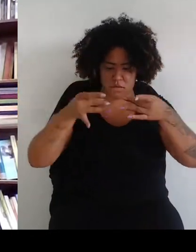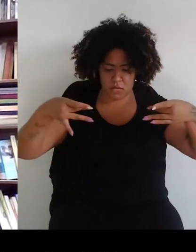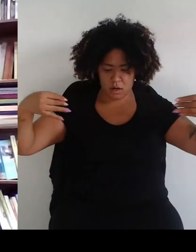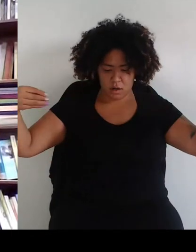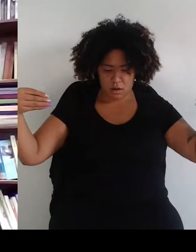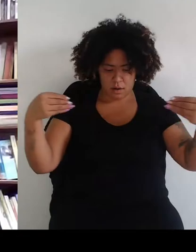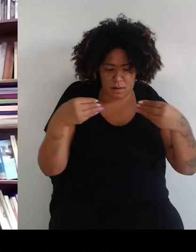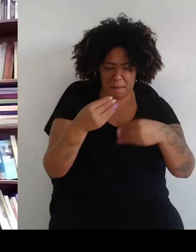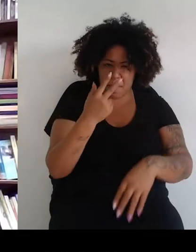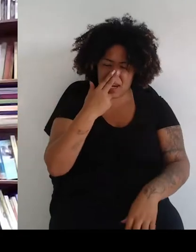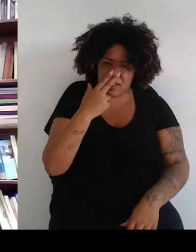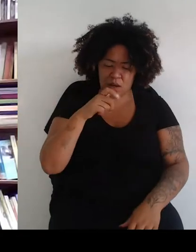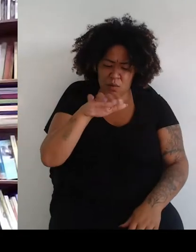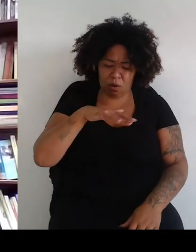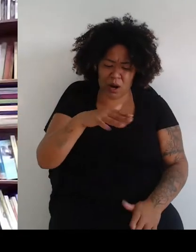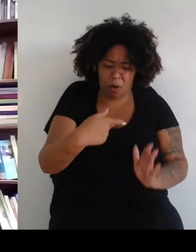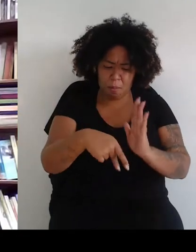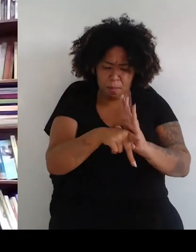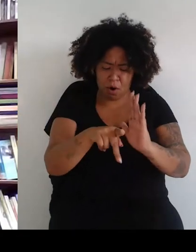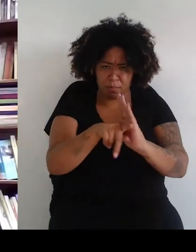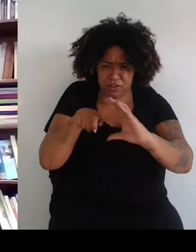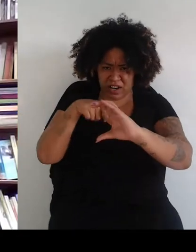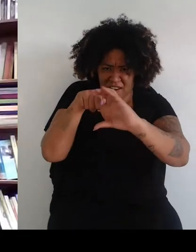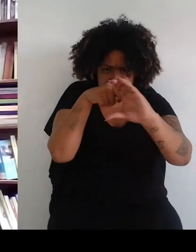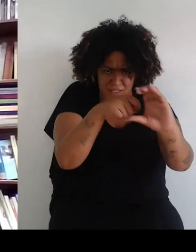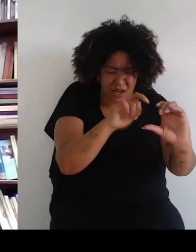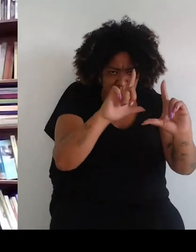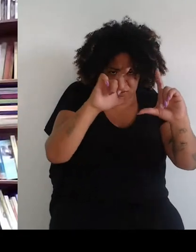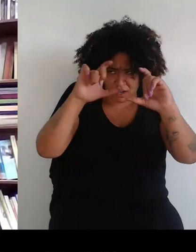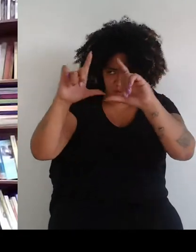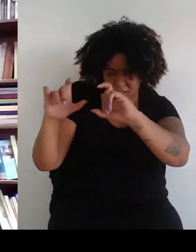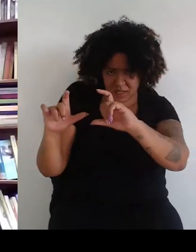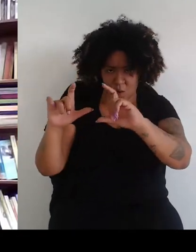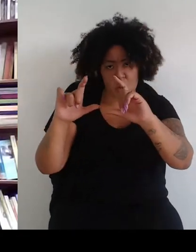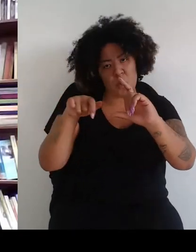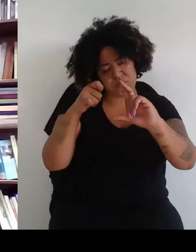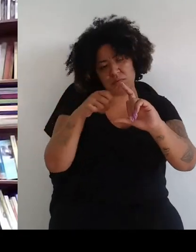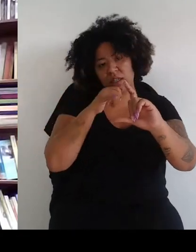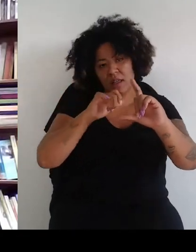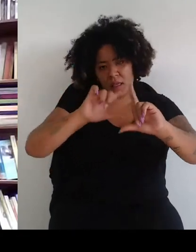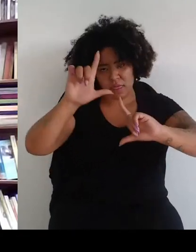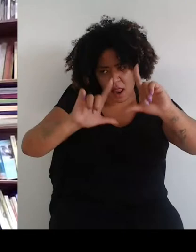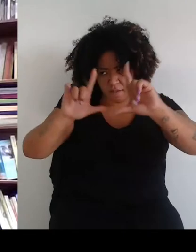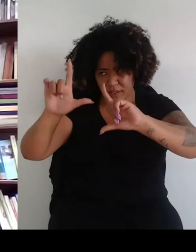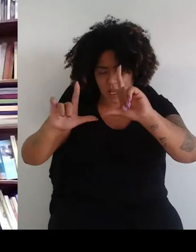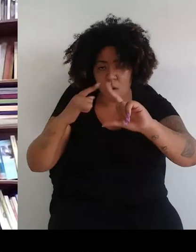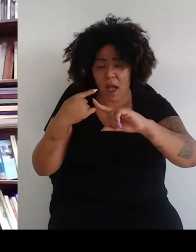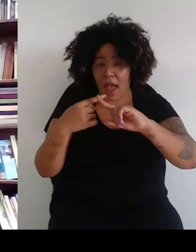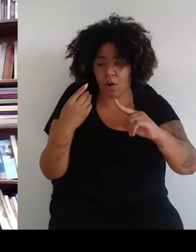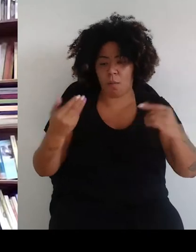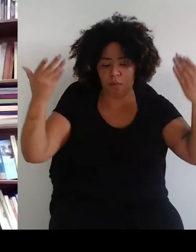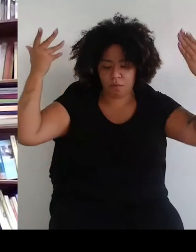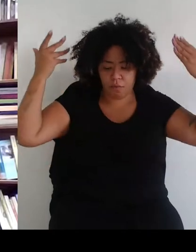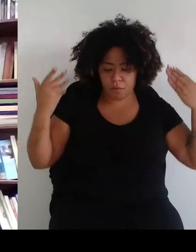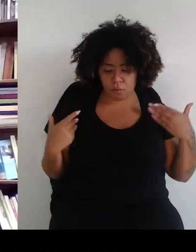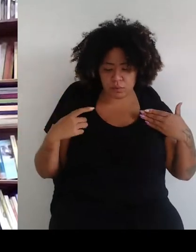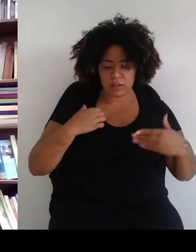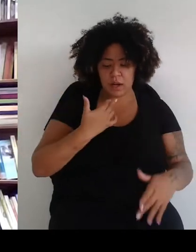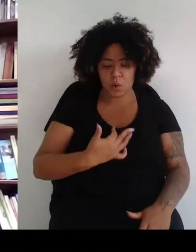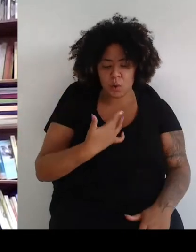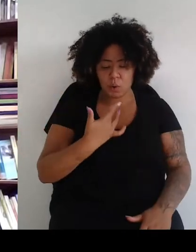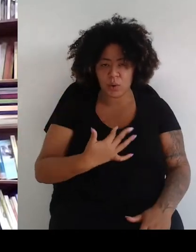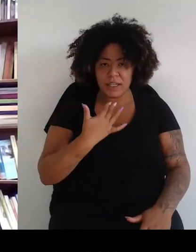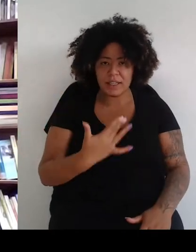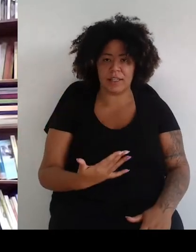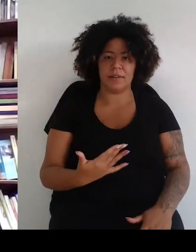é tipo de referência também que ele faz a televisão colorida Talvez um pouco a